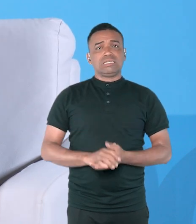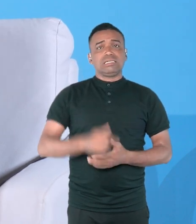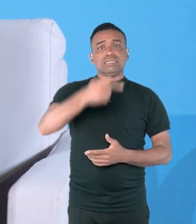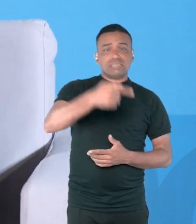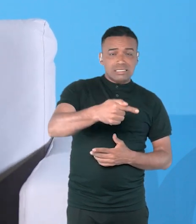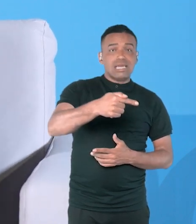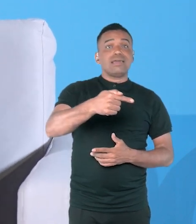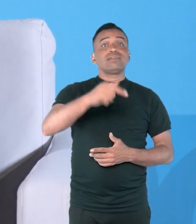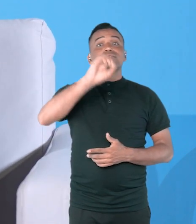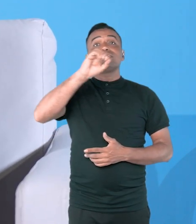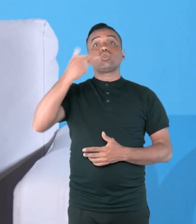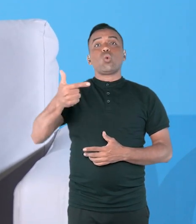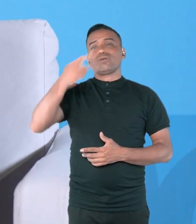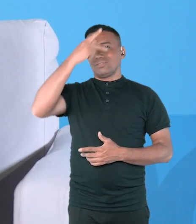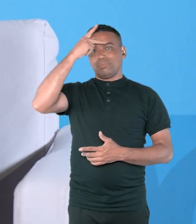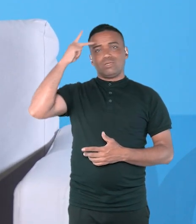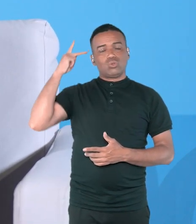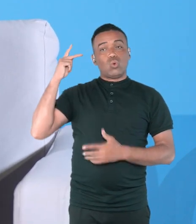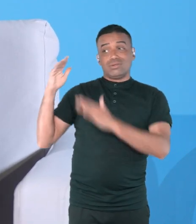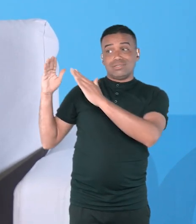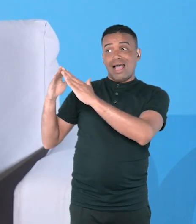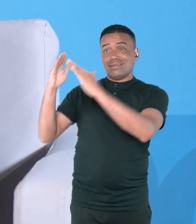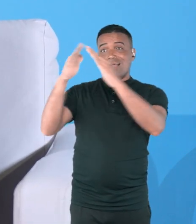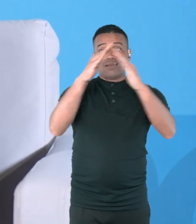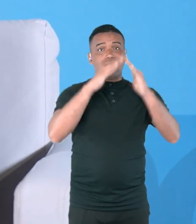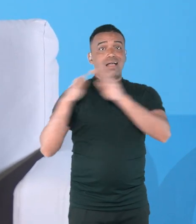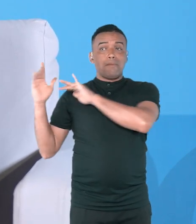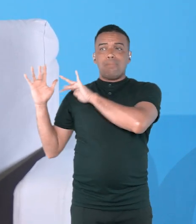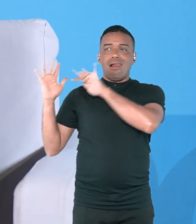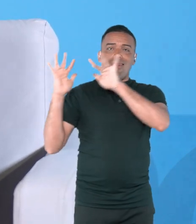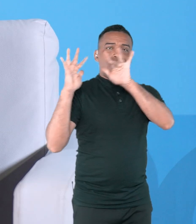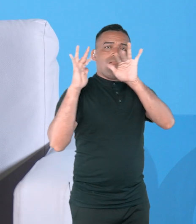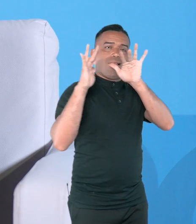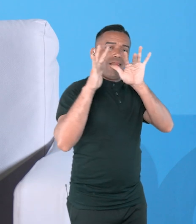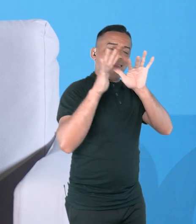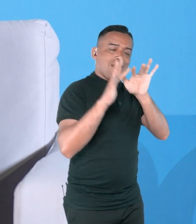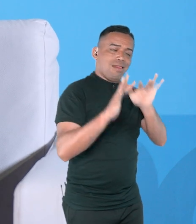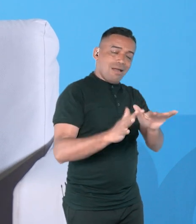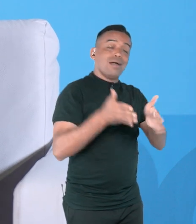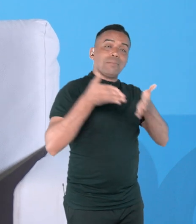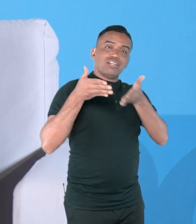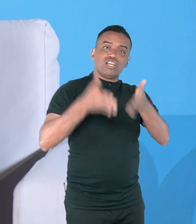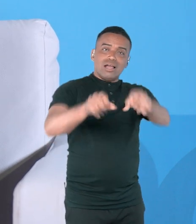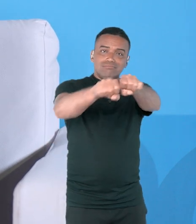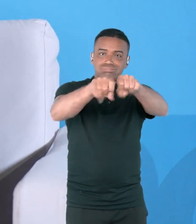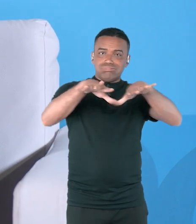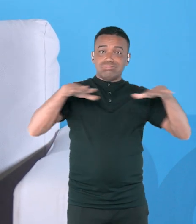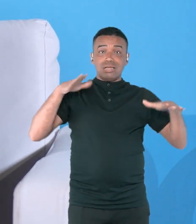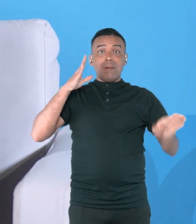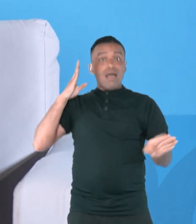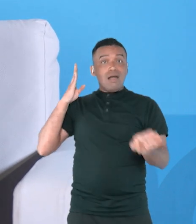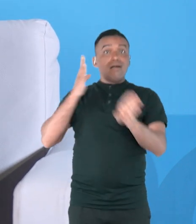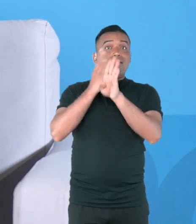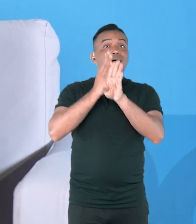Nós somos 702 pessoas que saíram das suas casas, que percorreram distâncias para